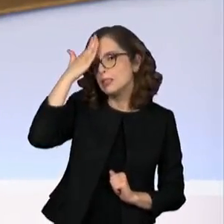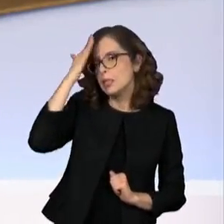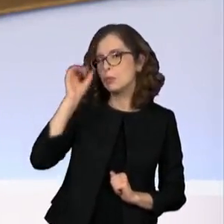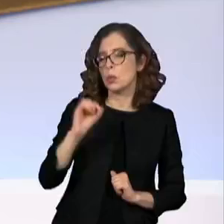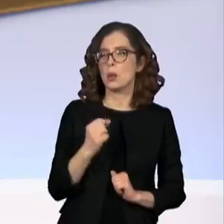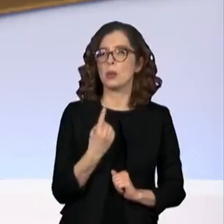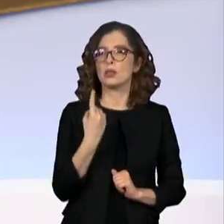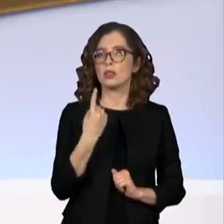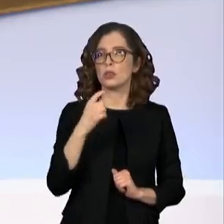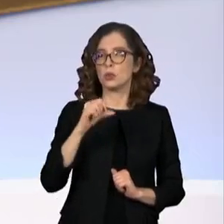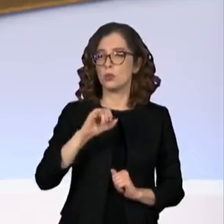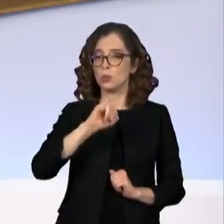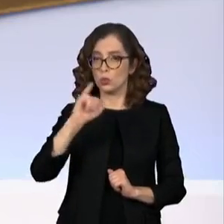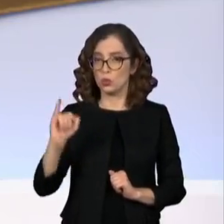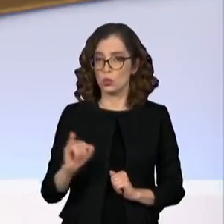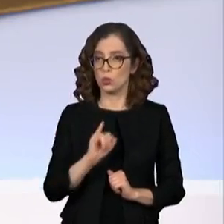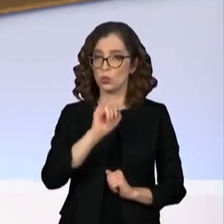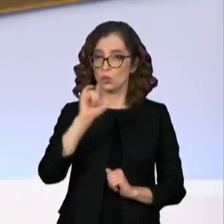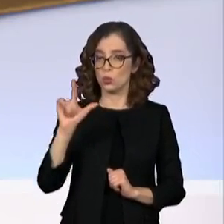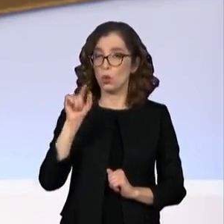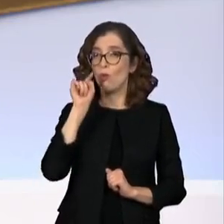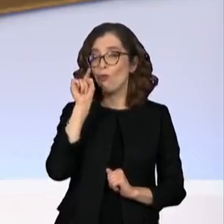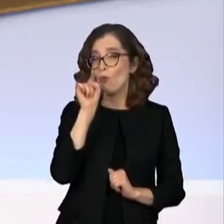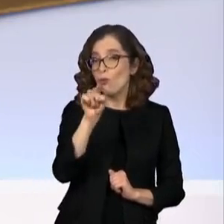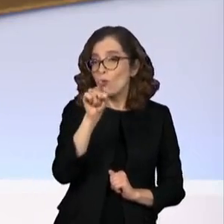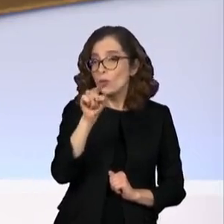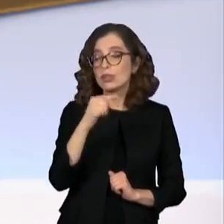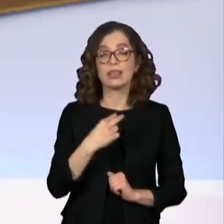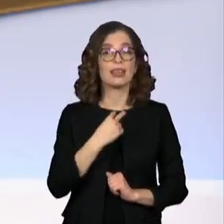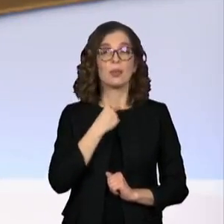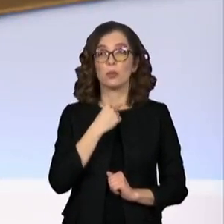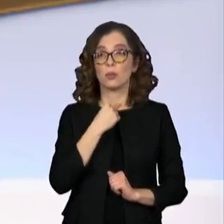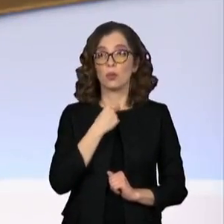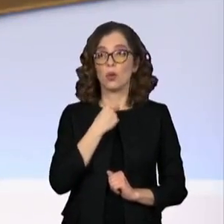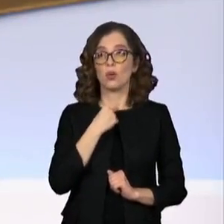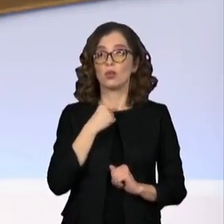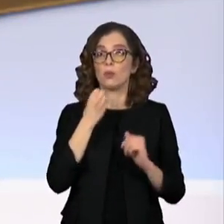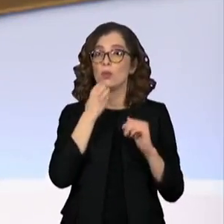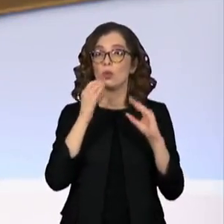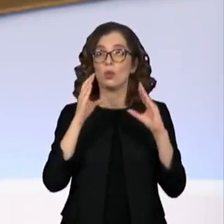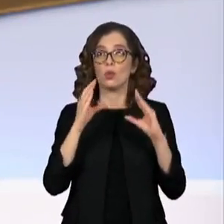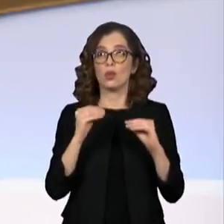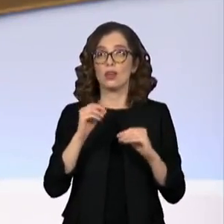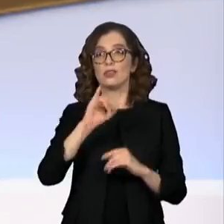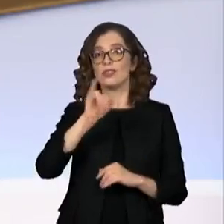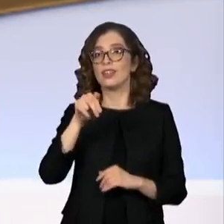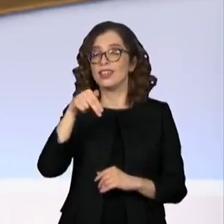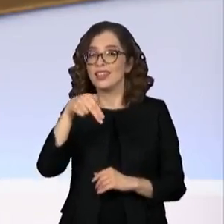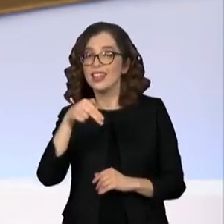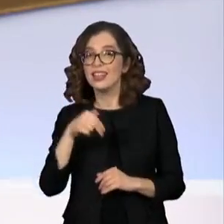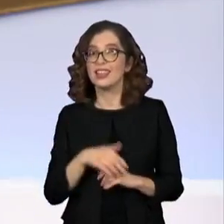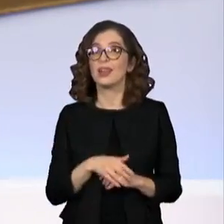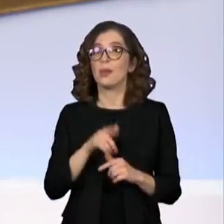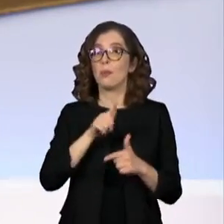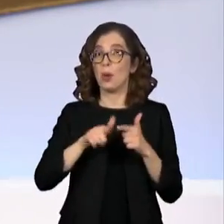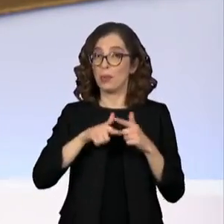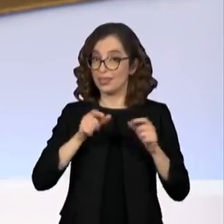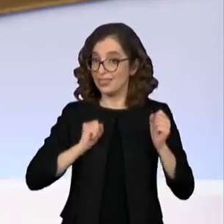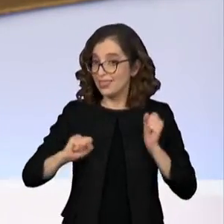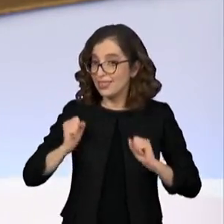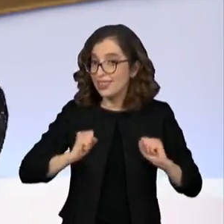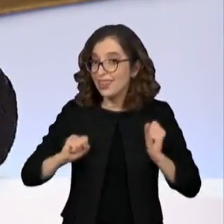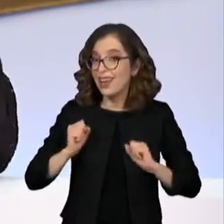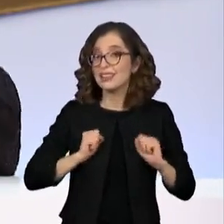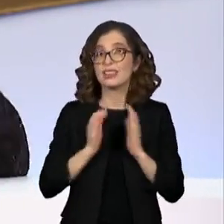que você não pôde dar boa noite no Jornal Nacional, porque você teve uma crise de ansiedade. E a